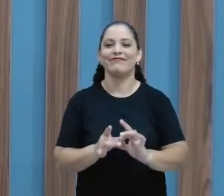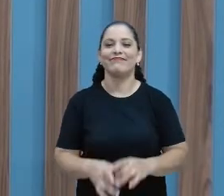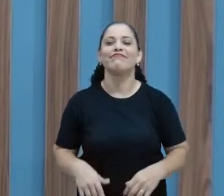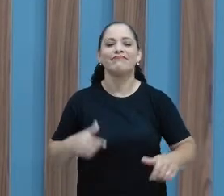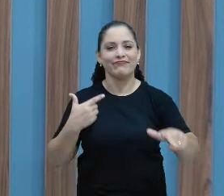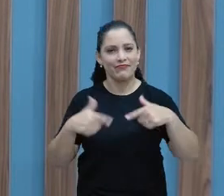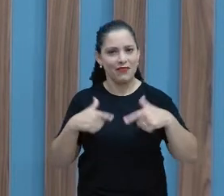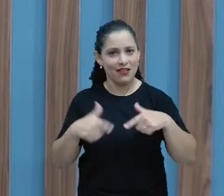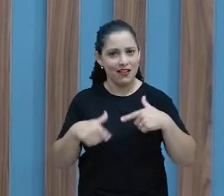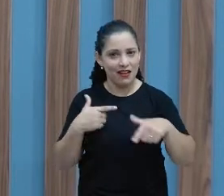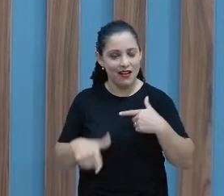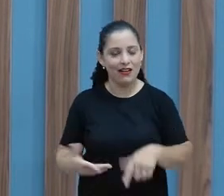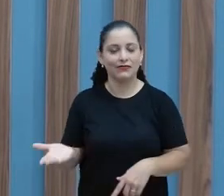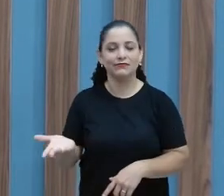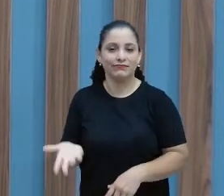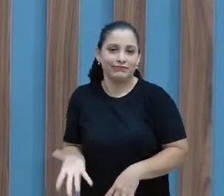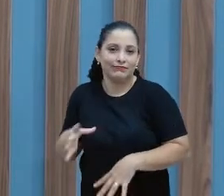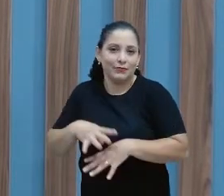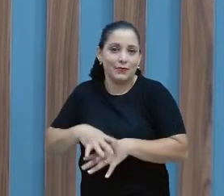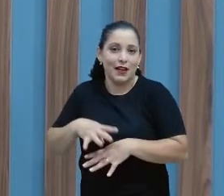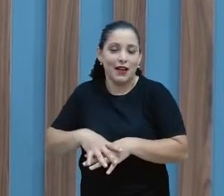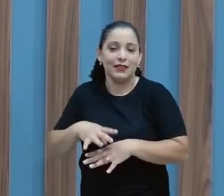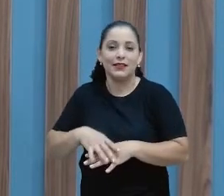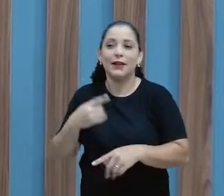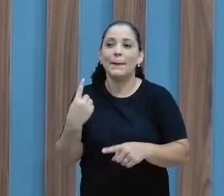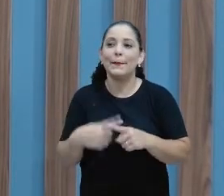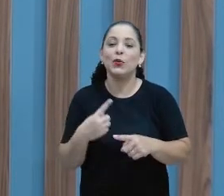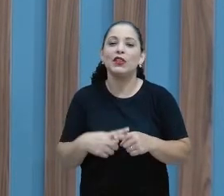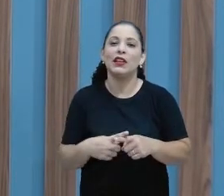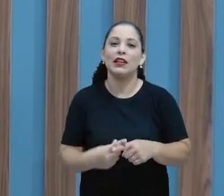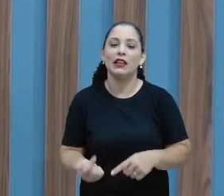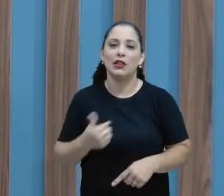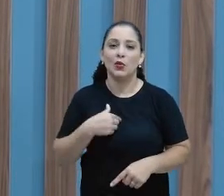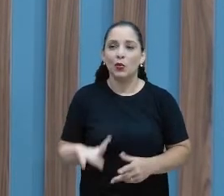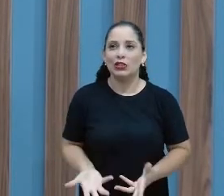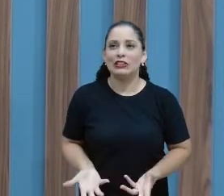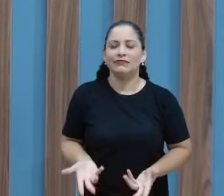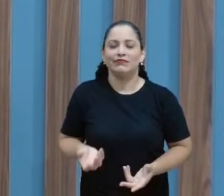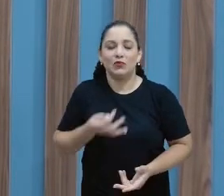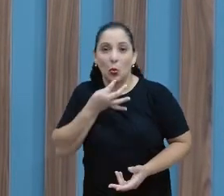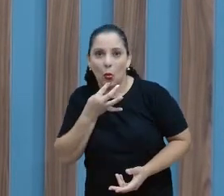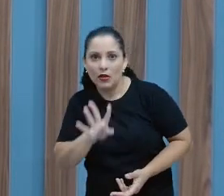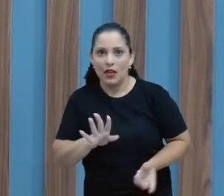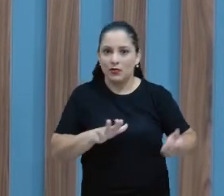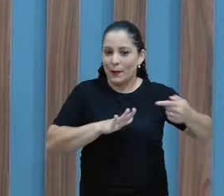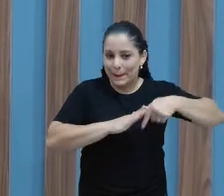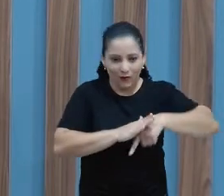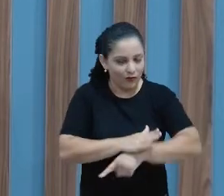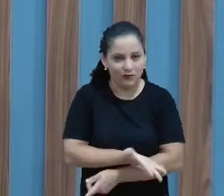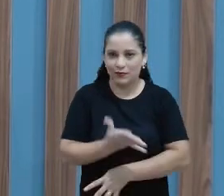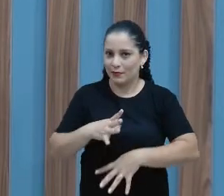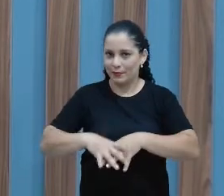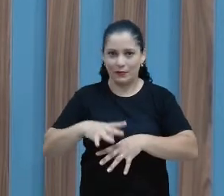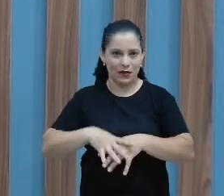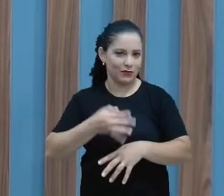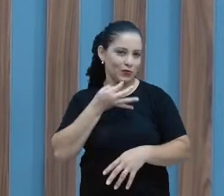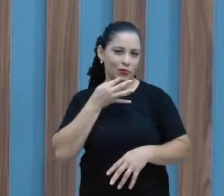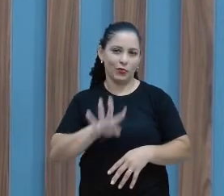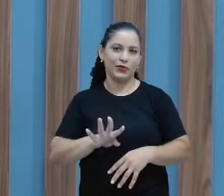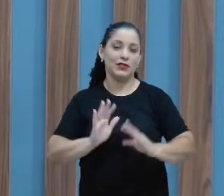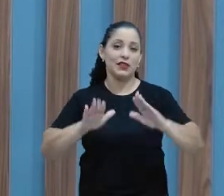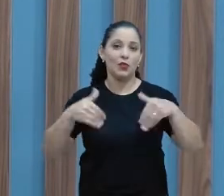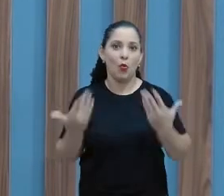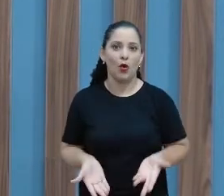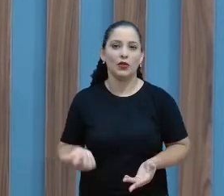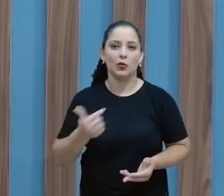matemática? Exatamente porque eu não tenho aquele domínio da matemática, da geometria mesmo. Então, quando eu estou